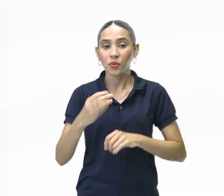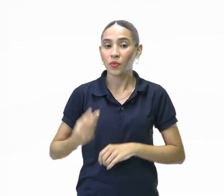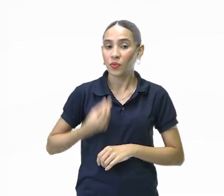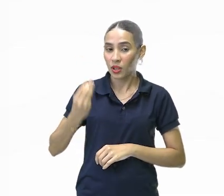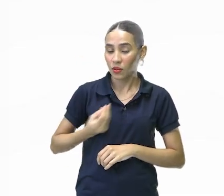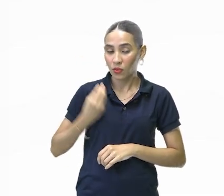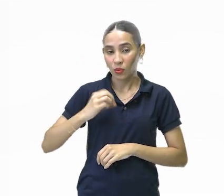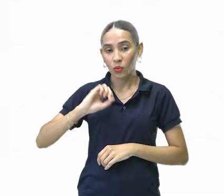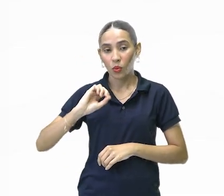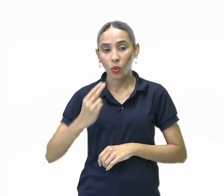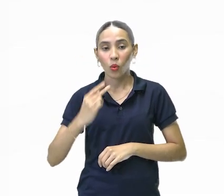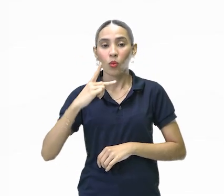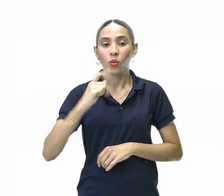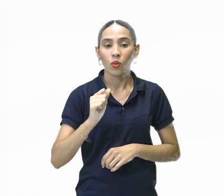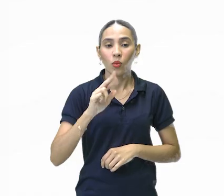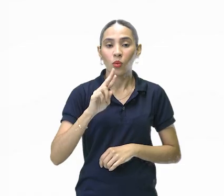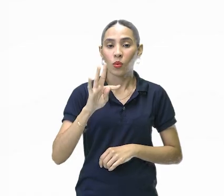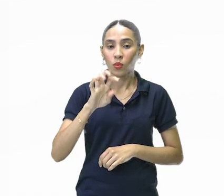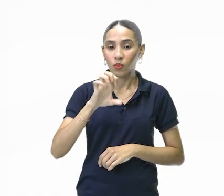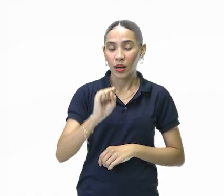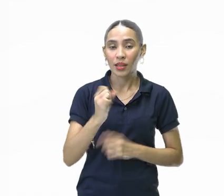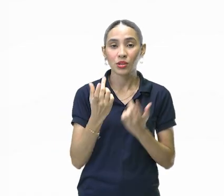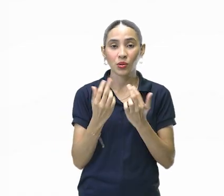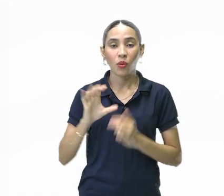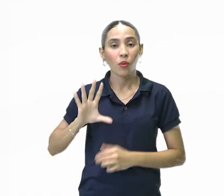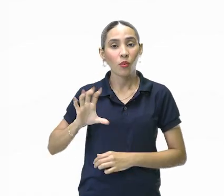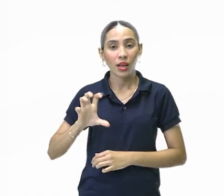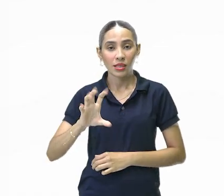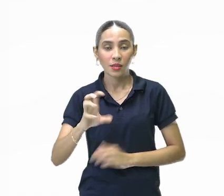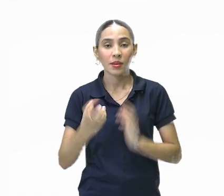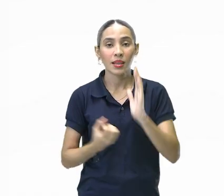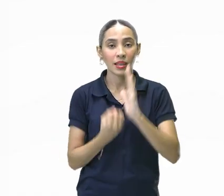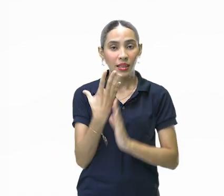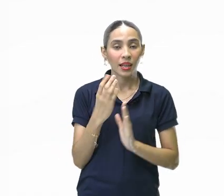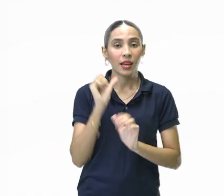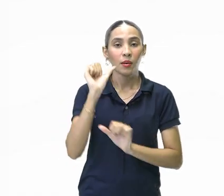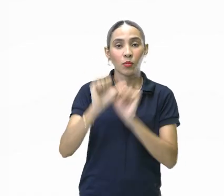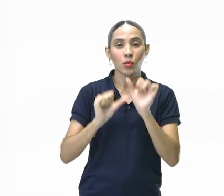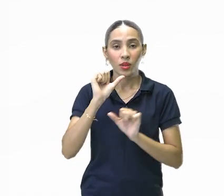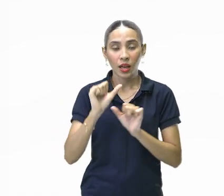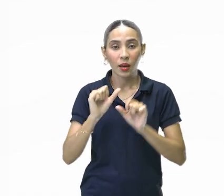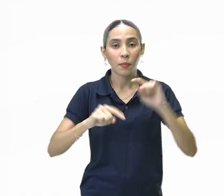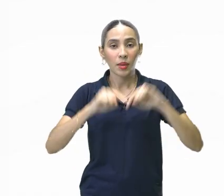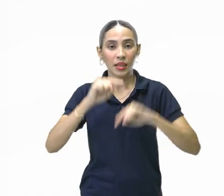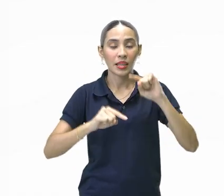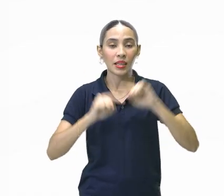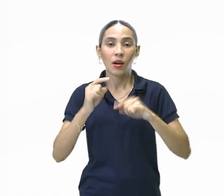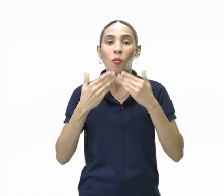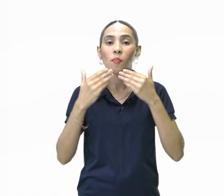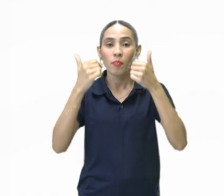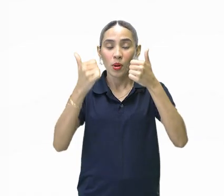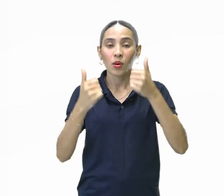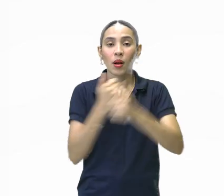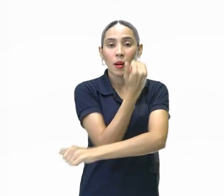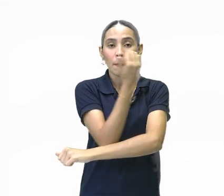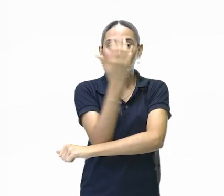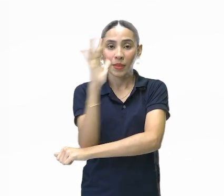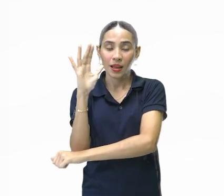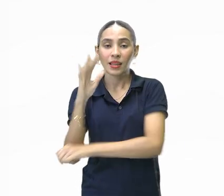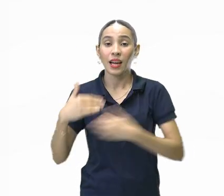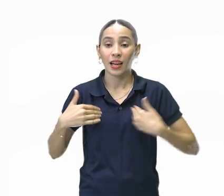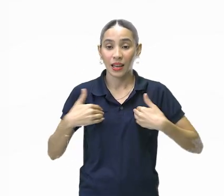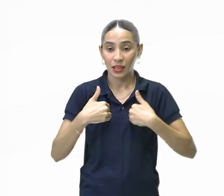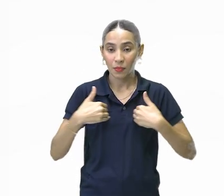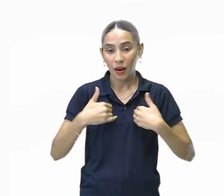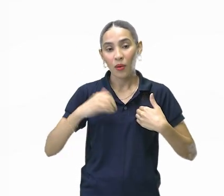desses organismos como enzimas para criar, modificar produtos, melhorar plantas, animais